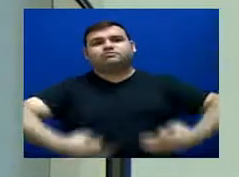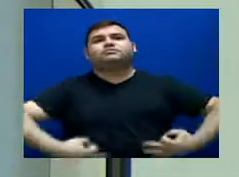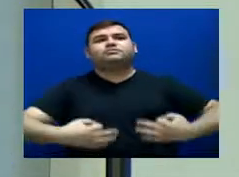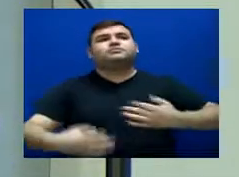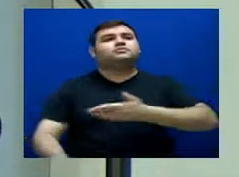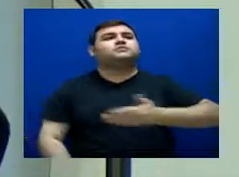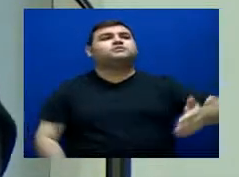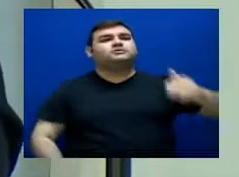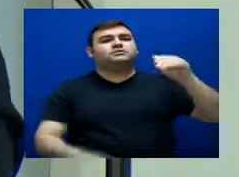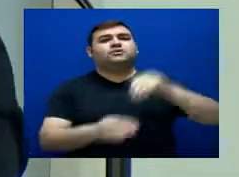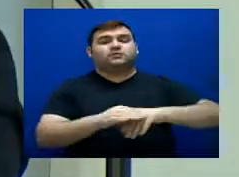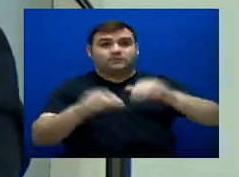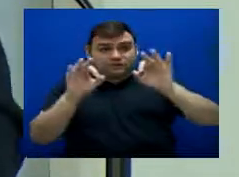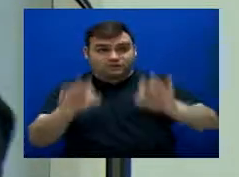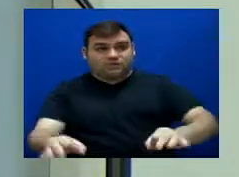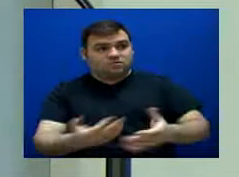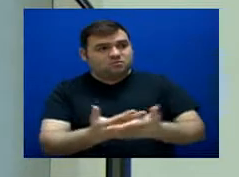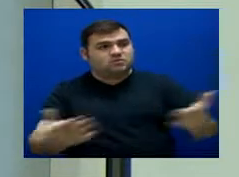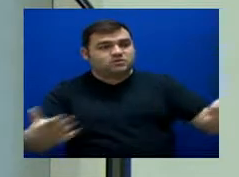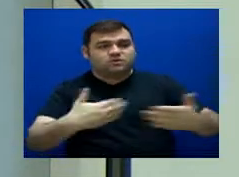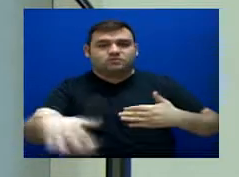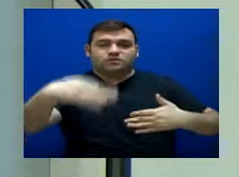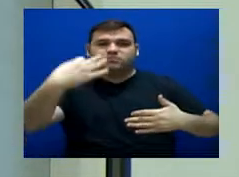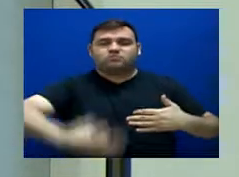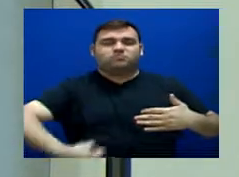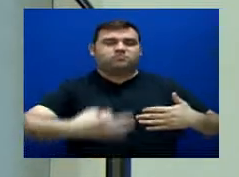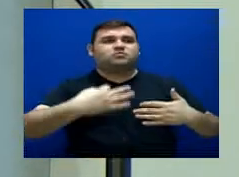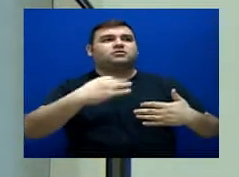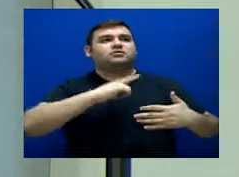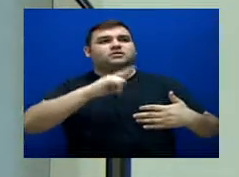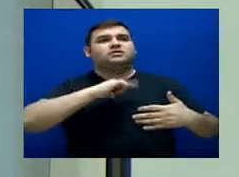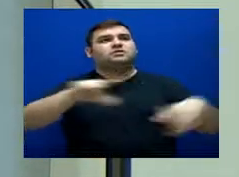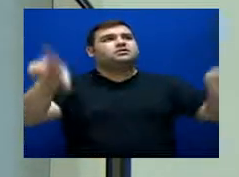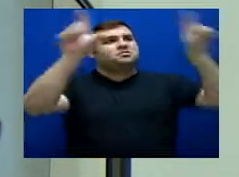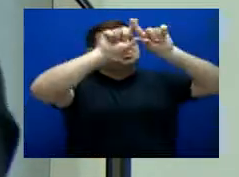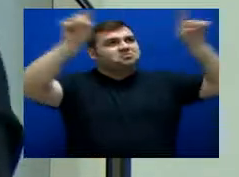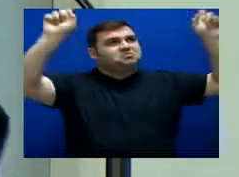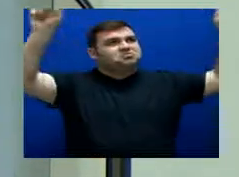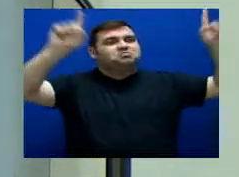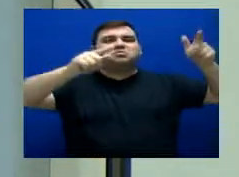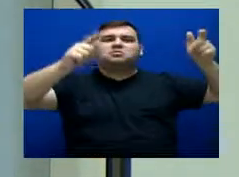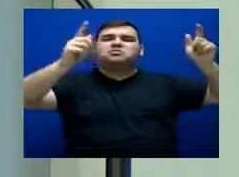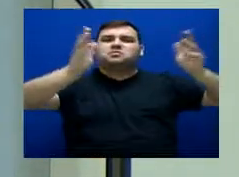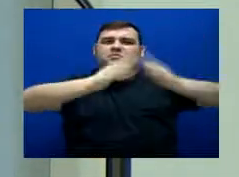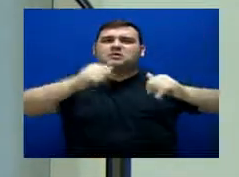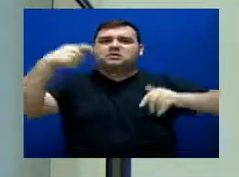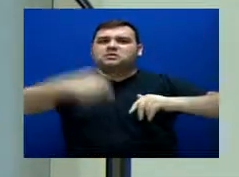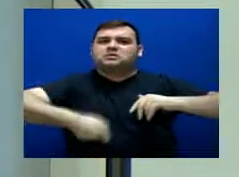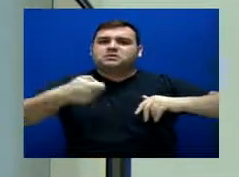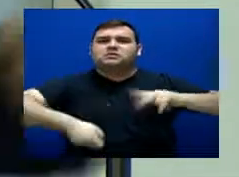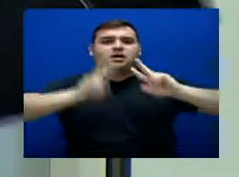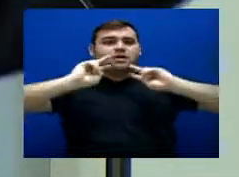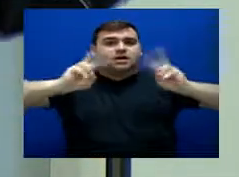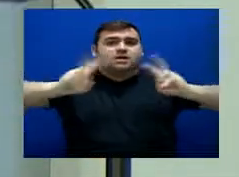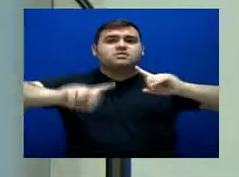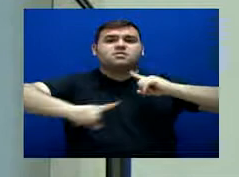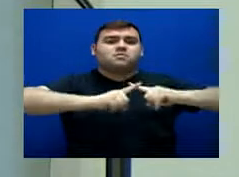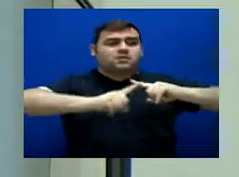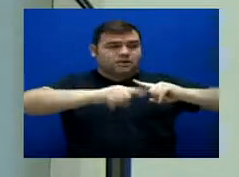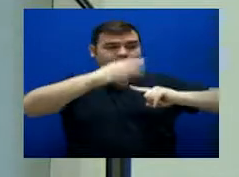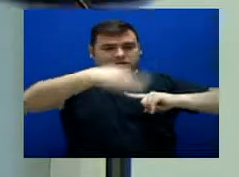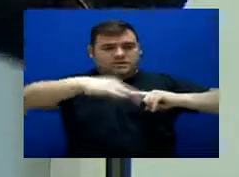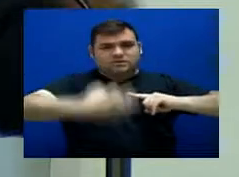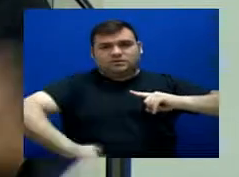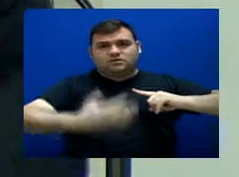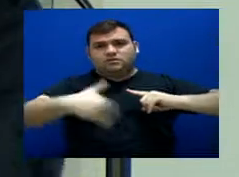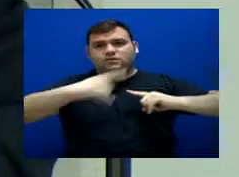dia que vocês votarem certo, vocês vão estar com a razão de pôr faixas, pedindo, exigindo, gritando, porque ele com certeza